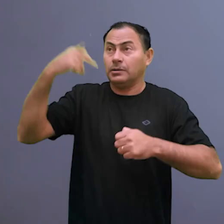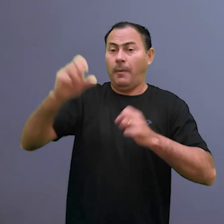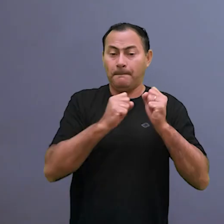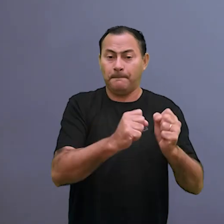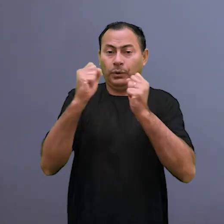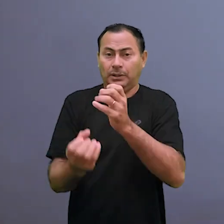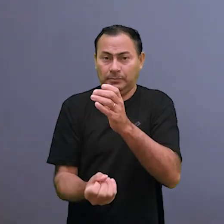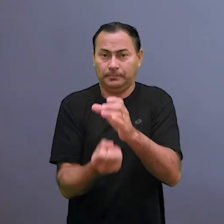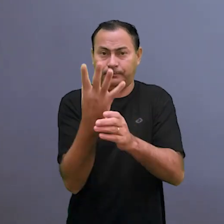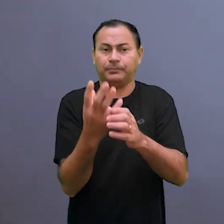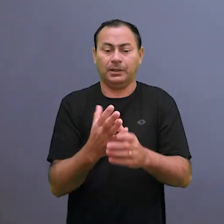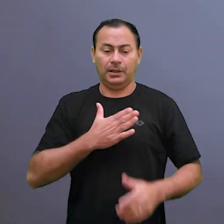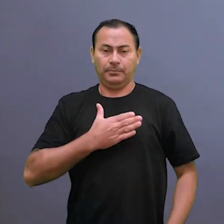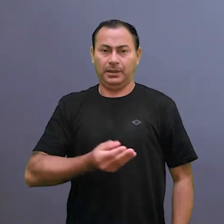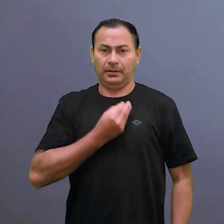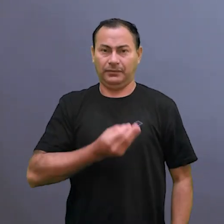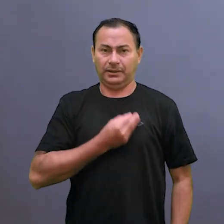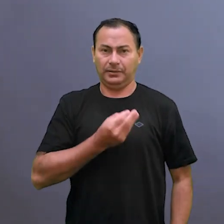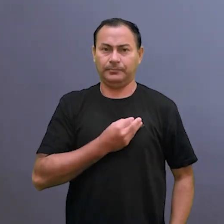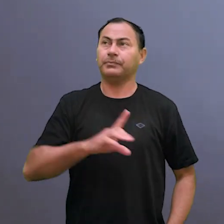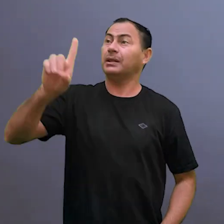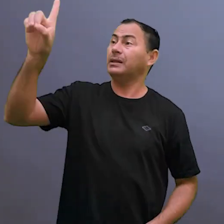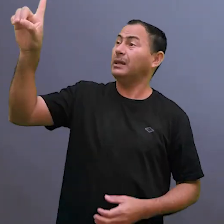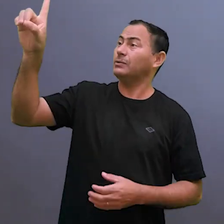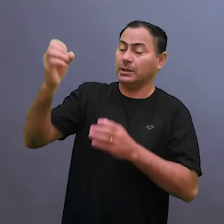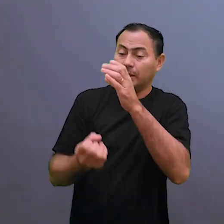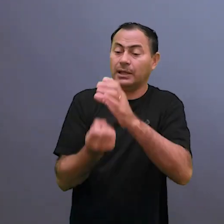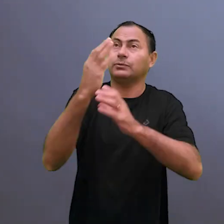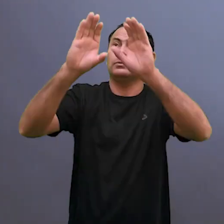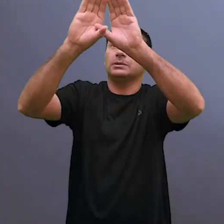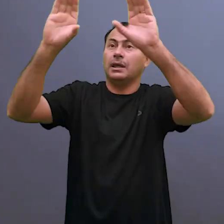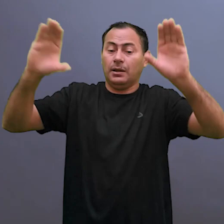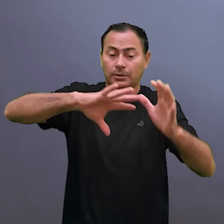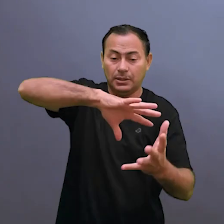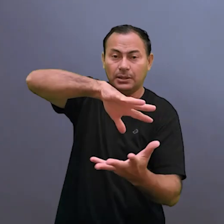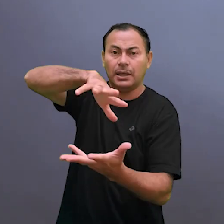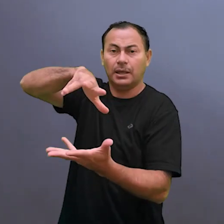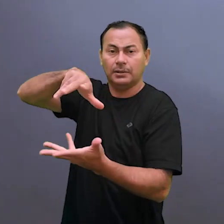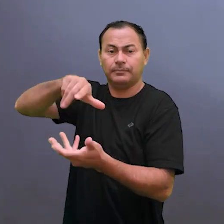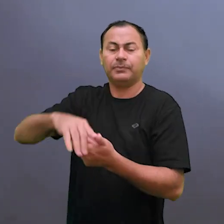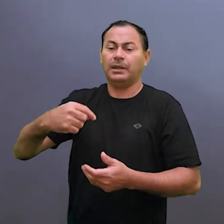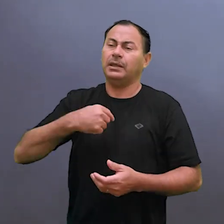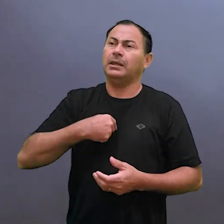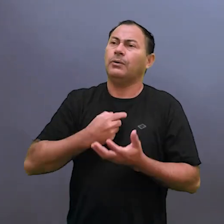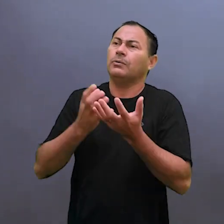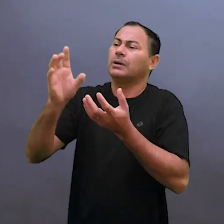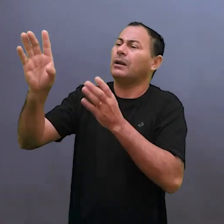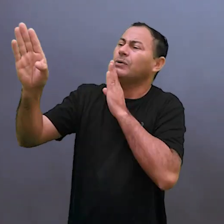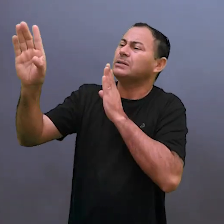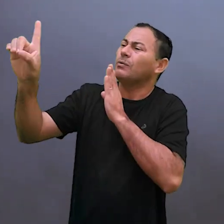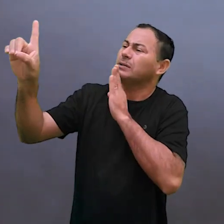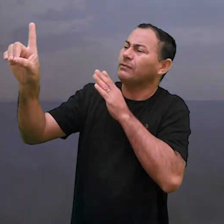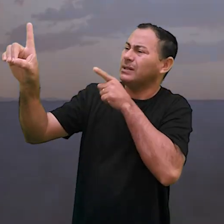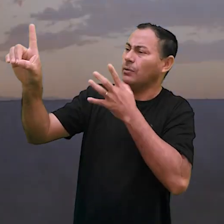que eu preciso do teu poder de criação na minha vida. Deus, Criador do céu e da terra,